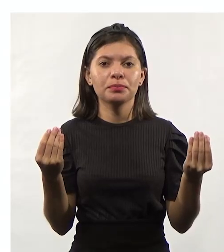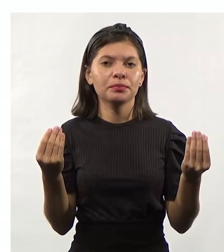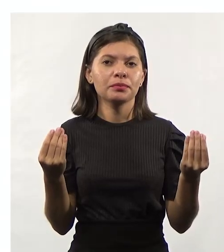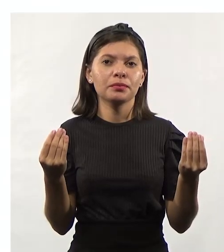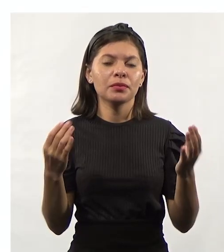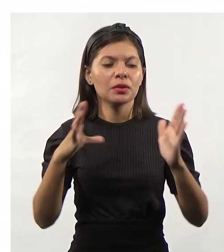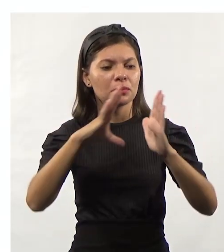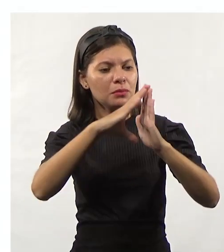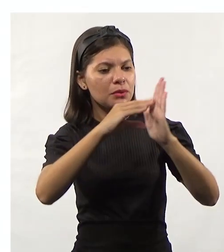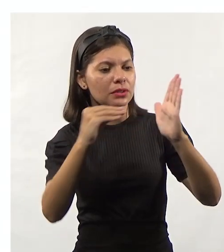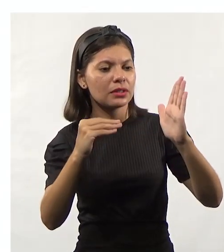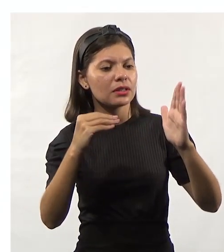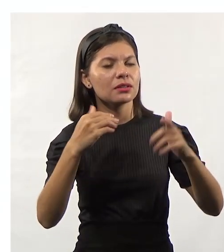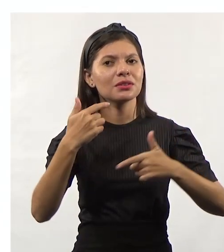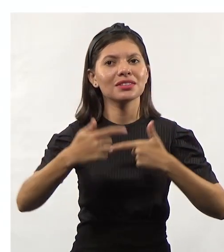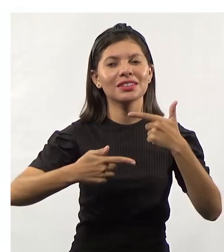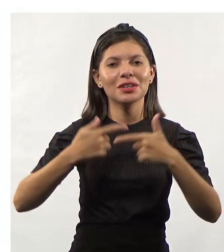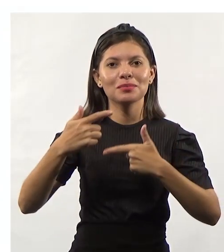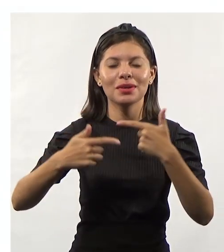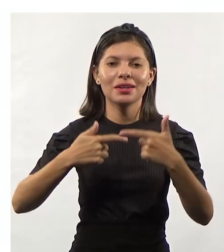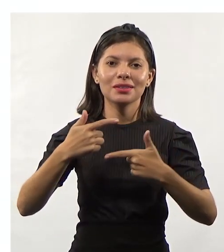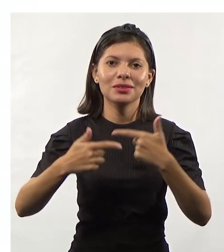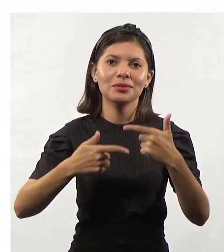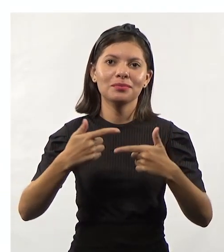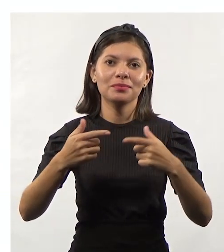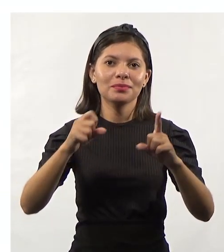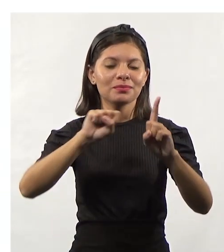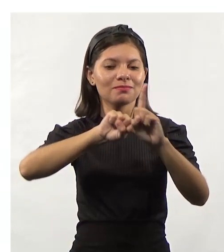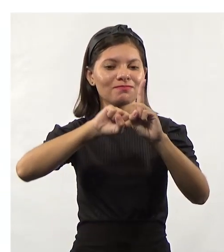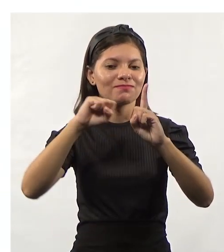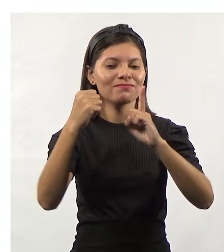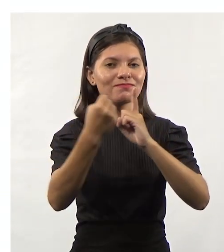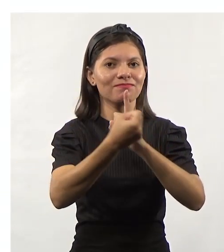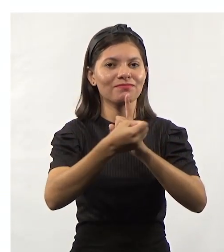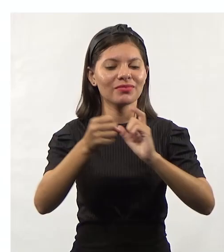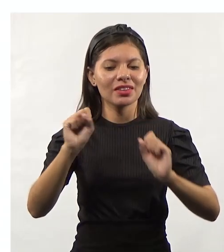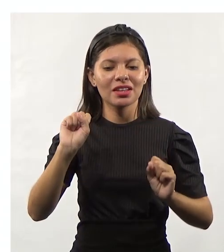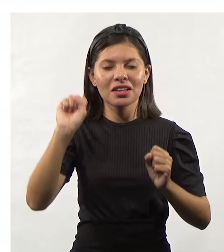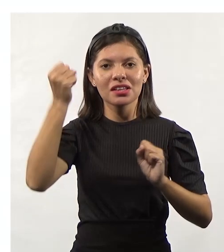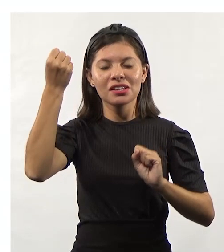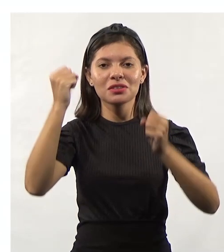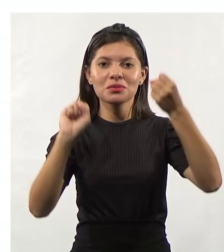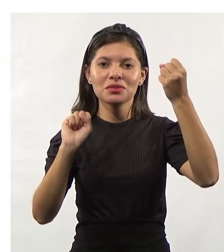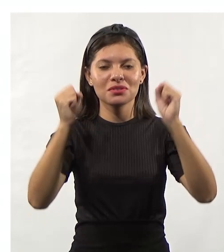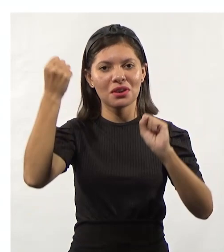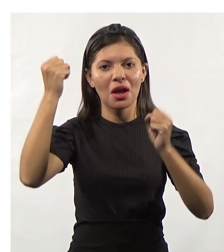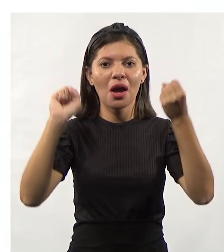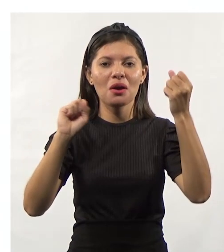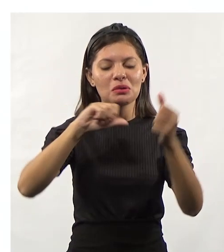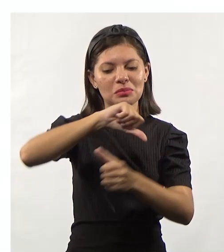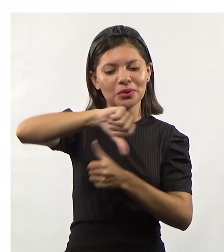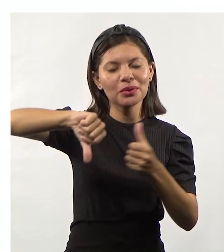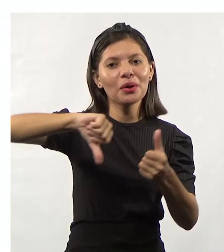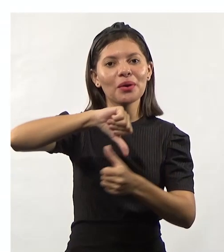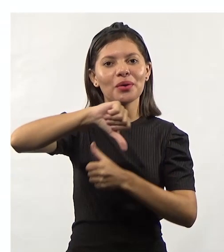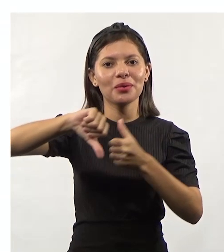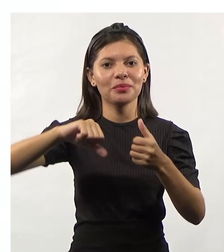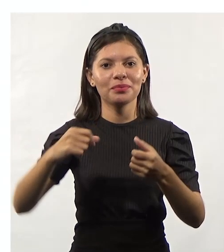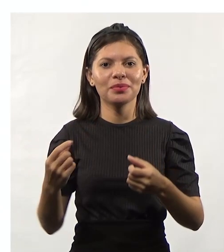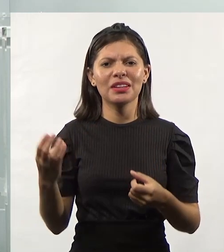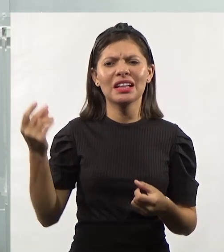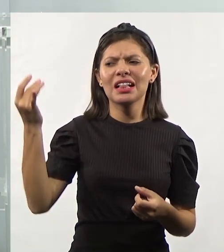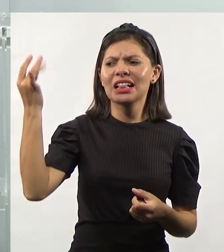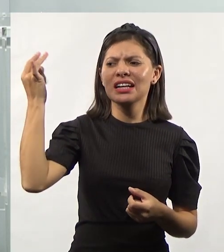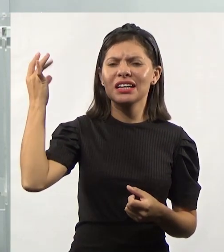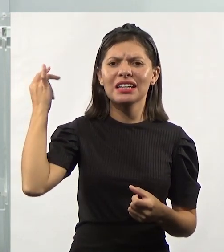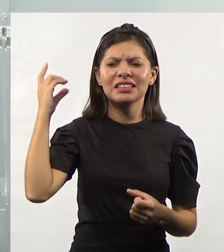estilo de trabalho que se utilizava no tempo da sociedade industrial mudou muito, né? Naquele